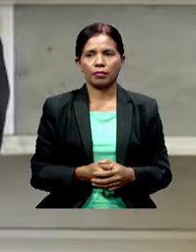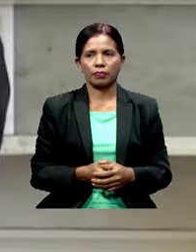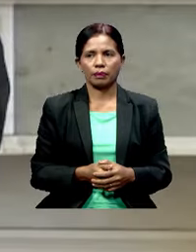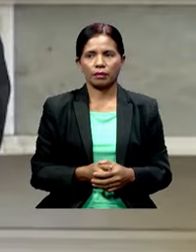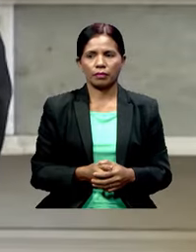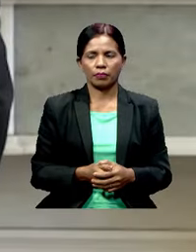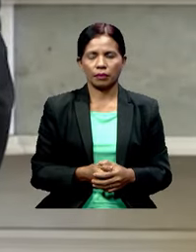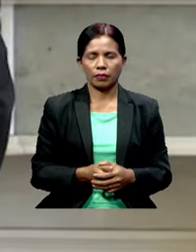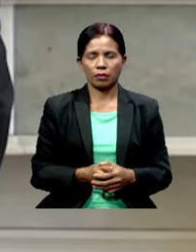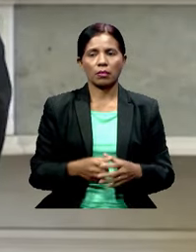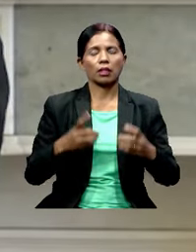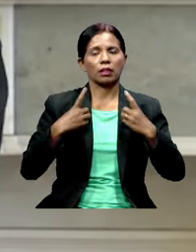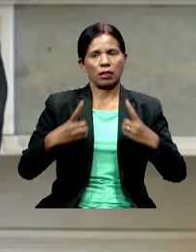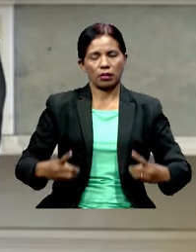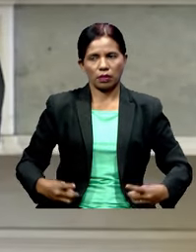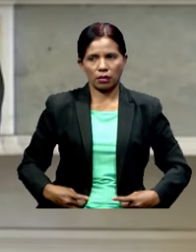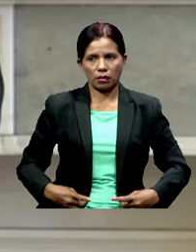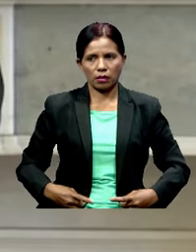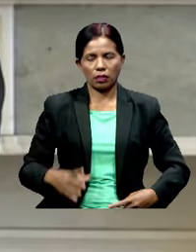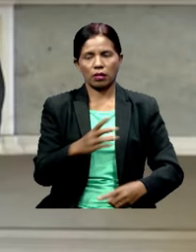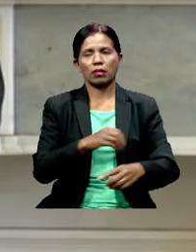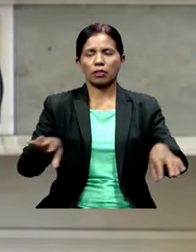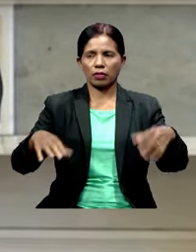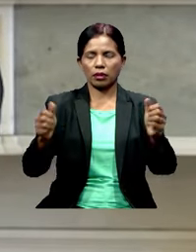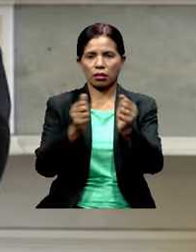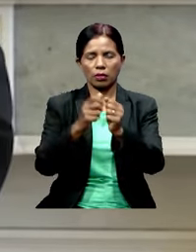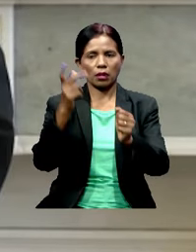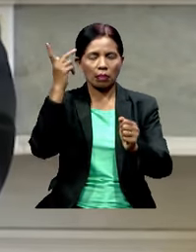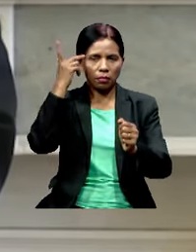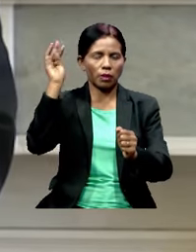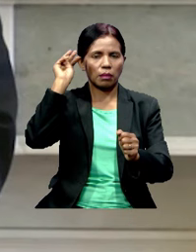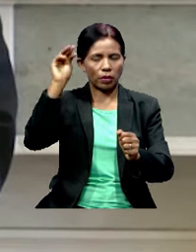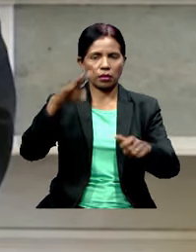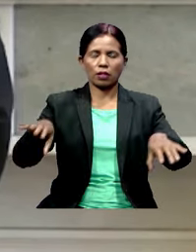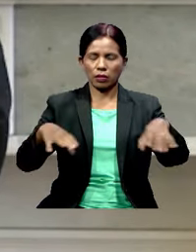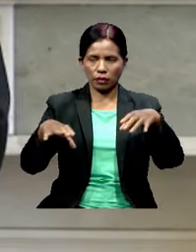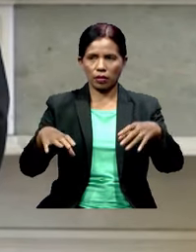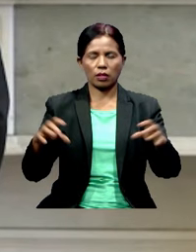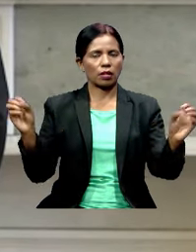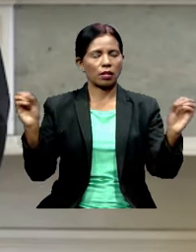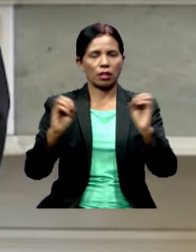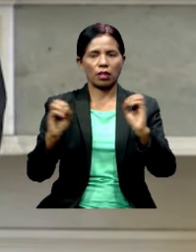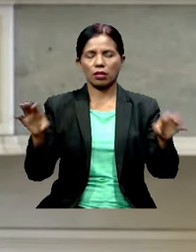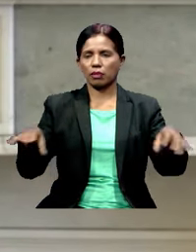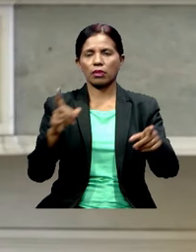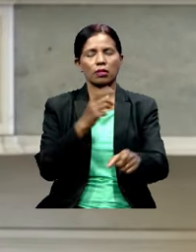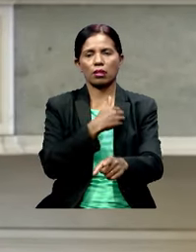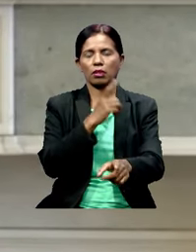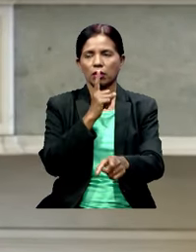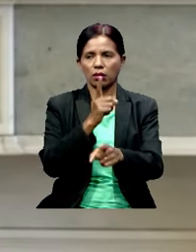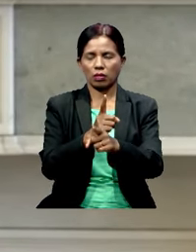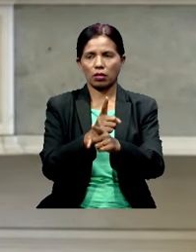A dignidade das funções de Primeiro-Ministro não é compatível